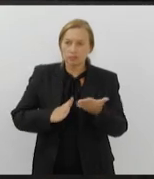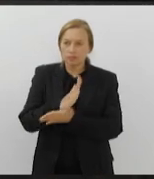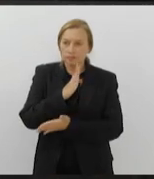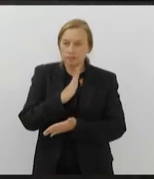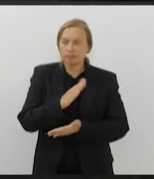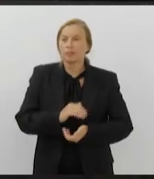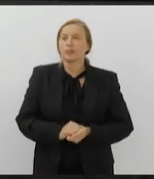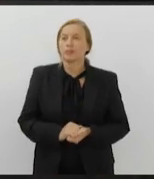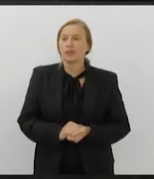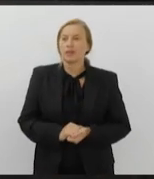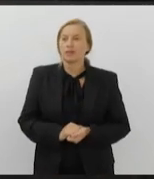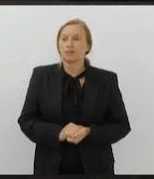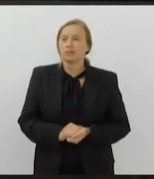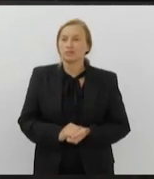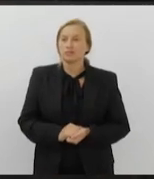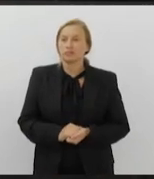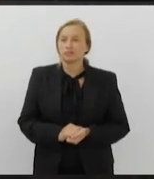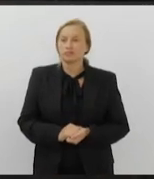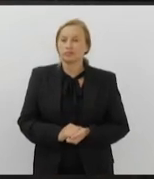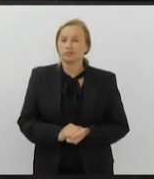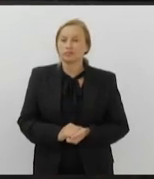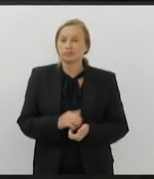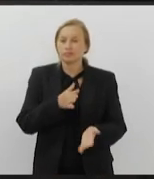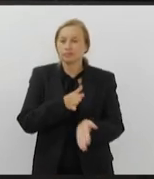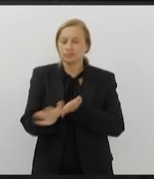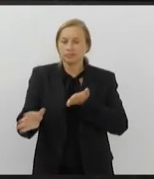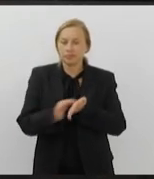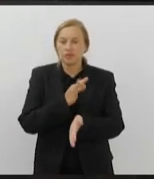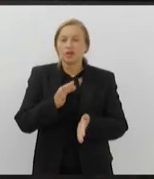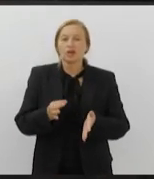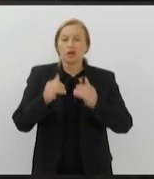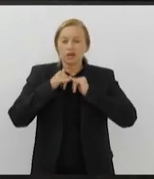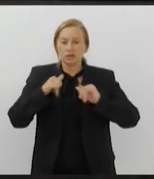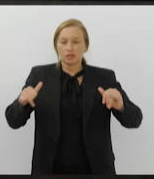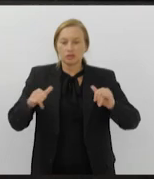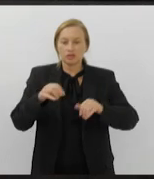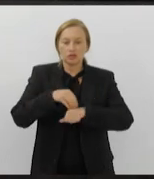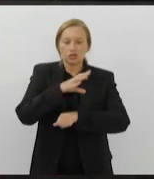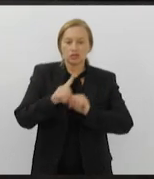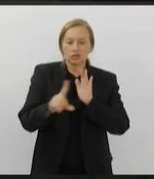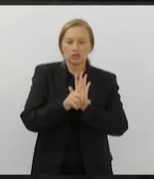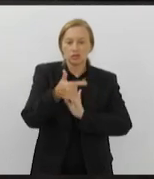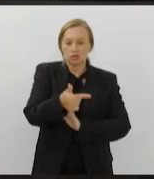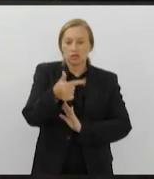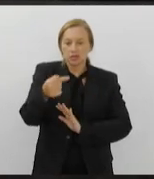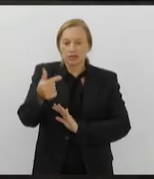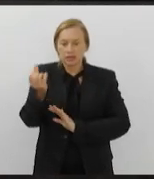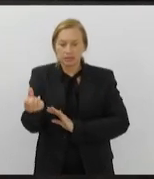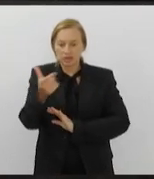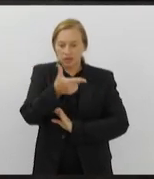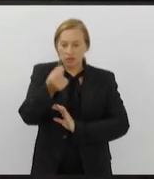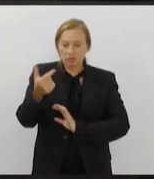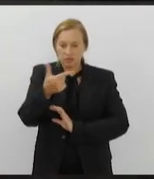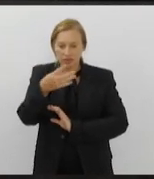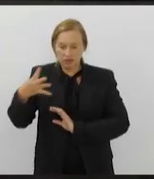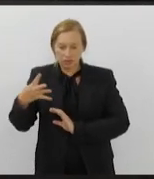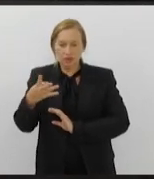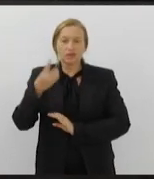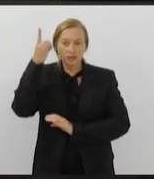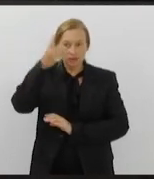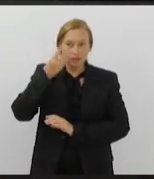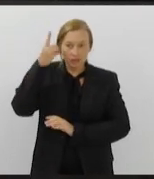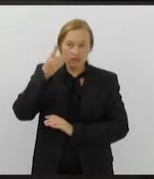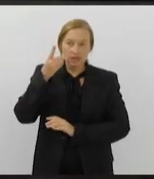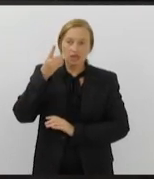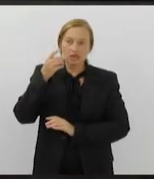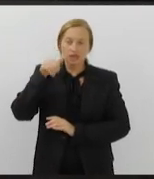estão. Aprovado, vai a publicação. Anuncio, indicação legislativa número 276 de 2024, de autoria do deputado